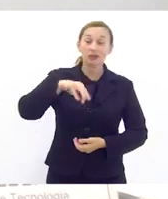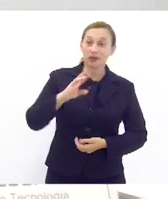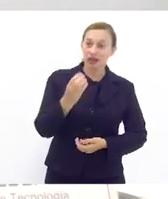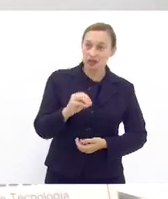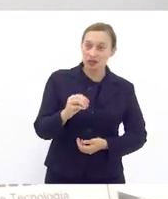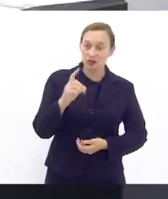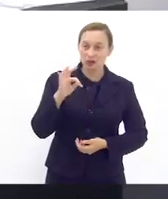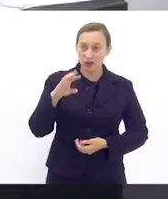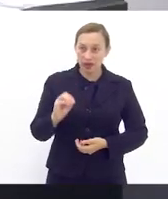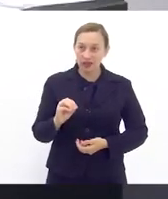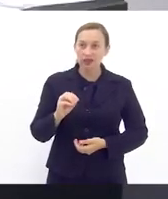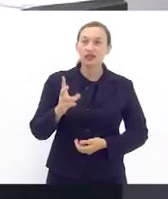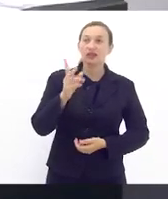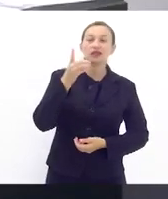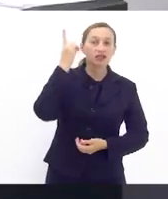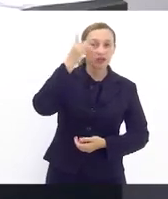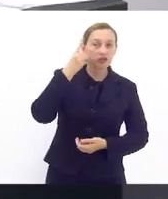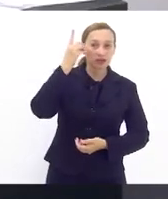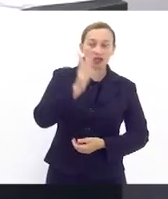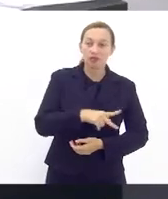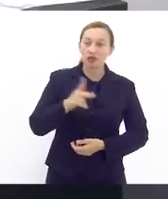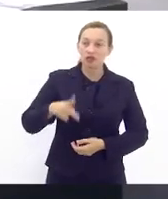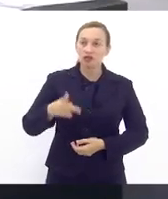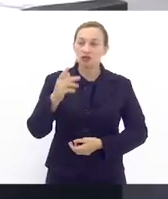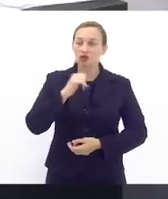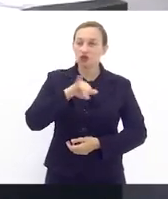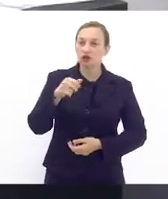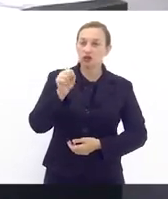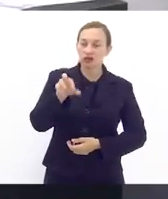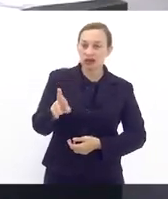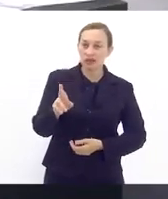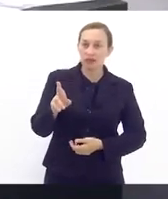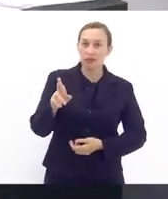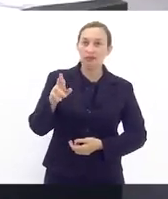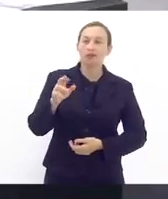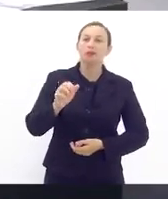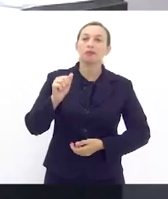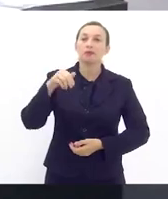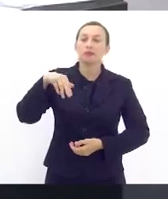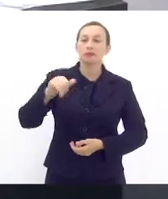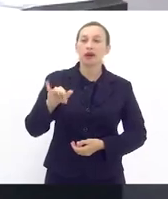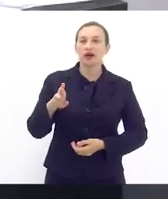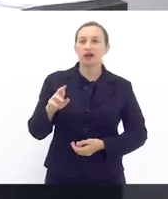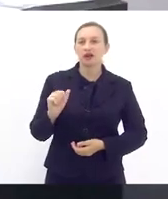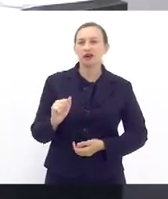Roberto Deputado Professor Josimar e a gente encerra que a fala dos Deputados